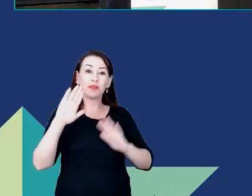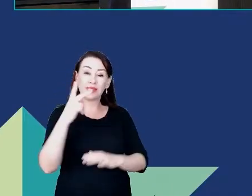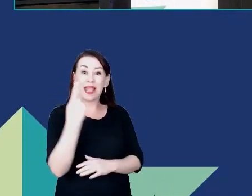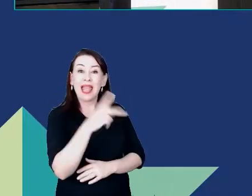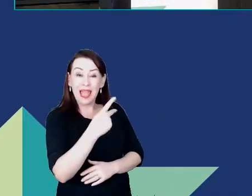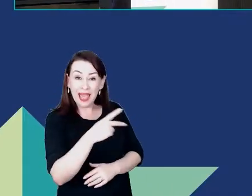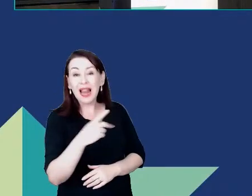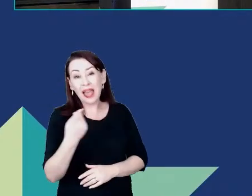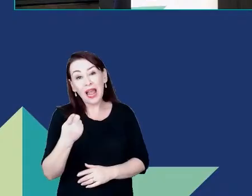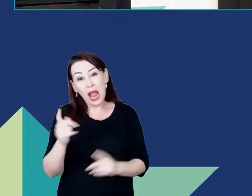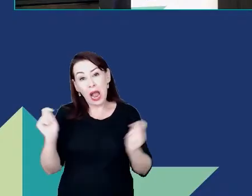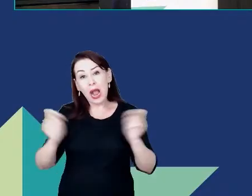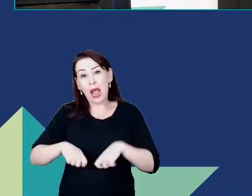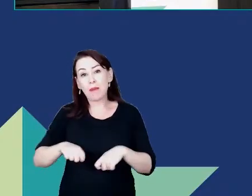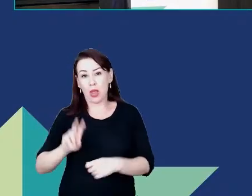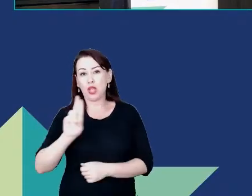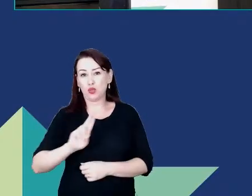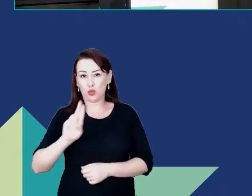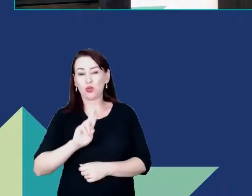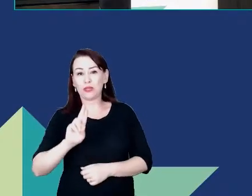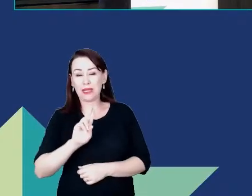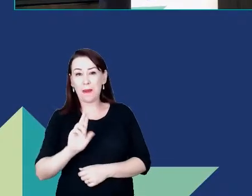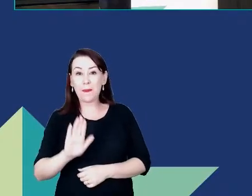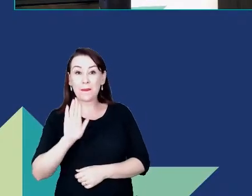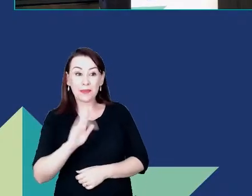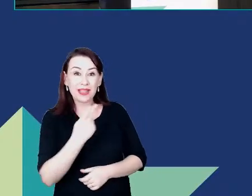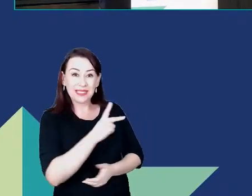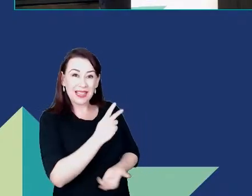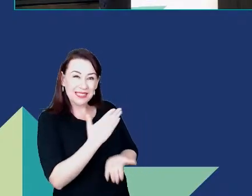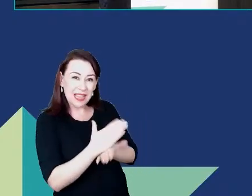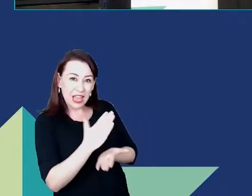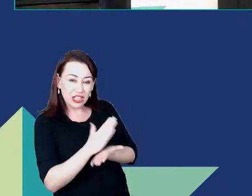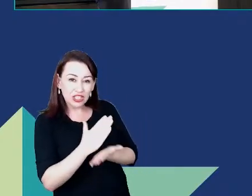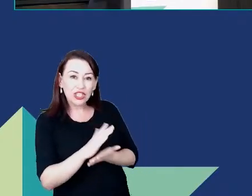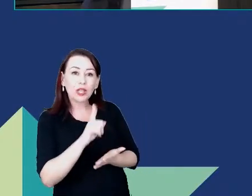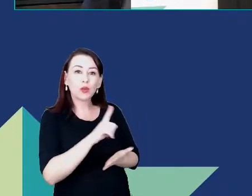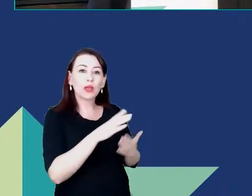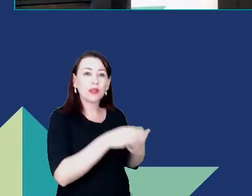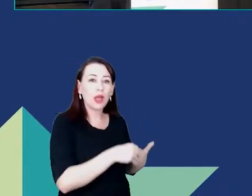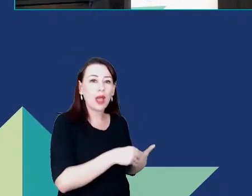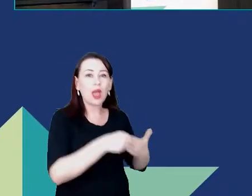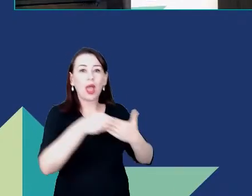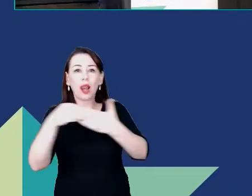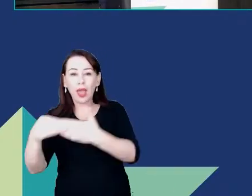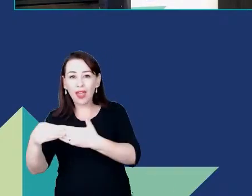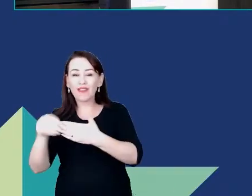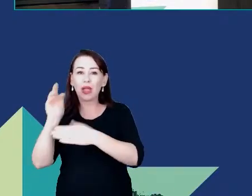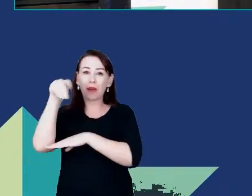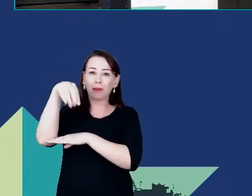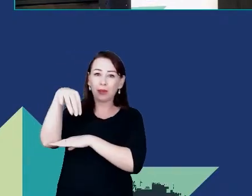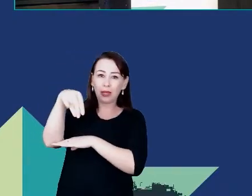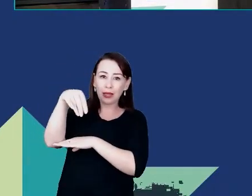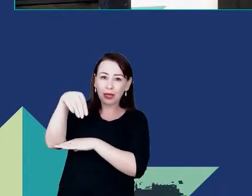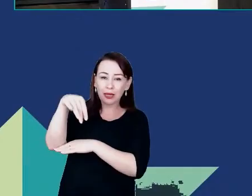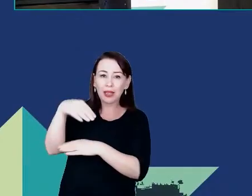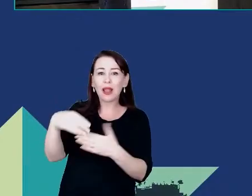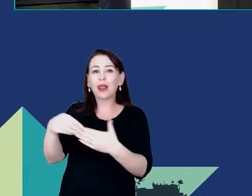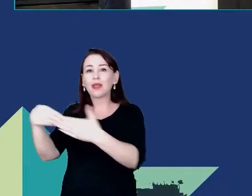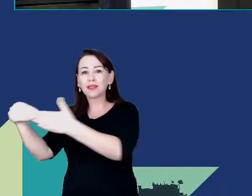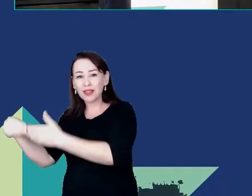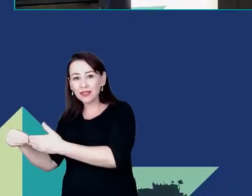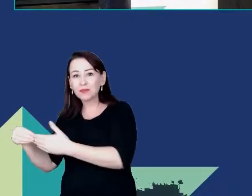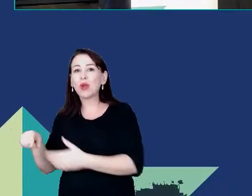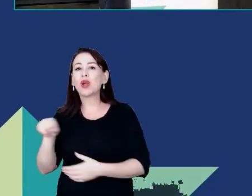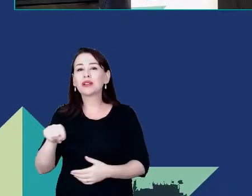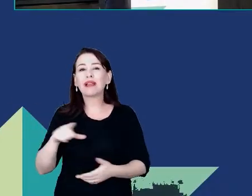de entregar na umidade ótima, mas esse rejeito, durante o transporte, até uma pilha cônica, e durante o transporte, para poder fazer disposição, ele perde em torno